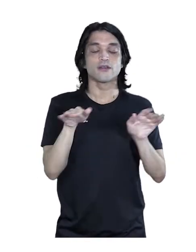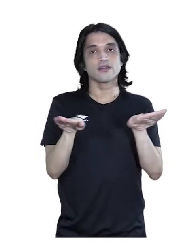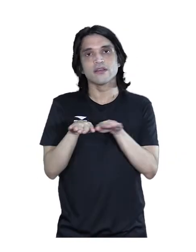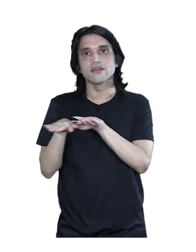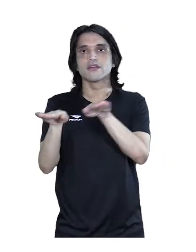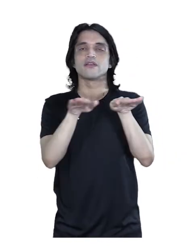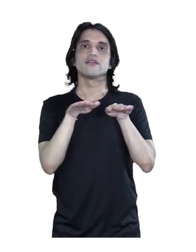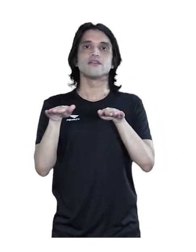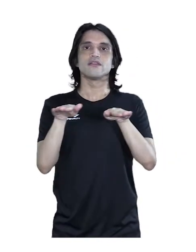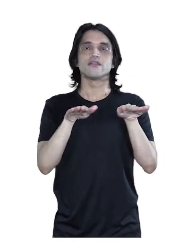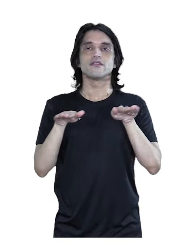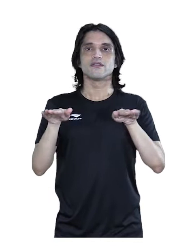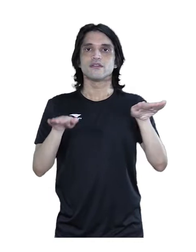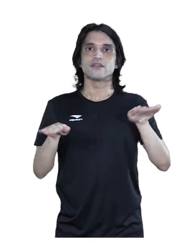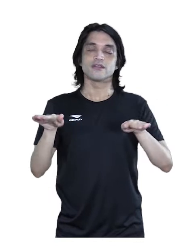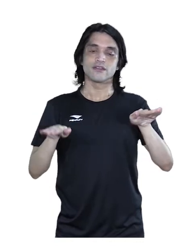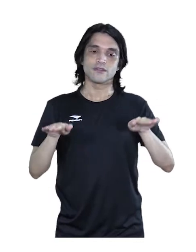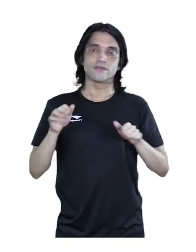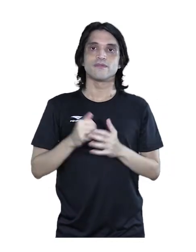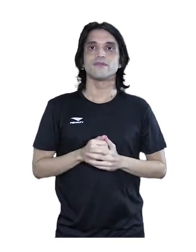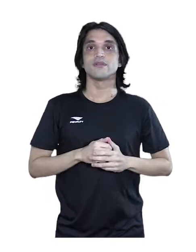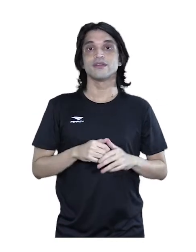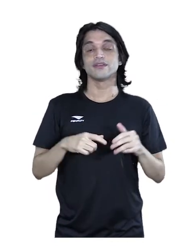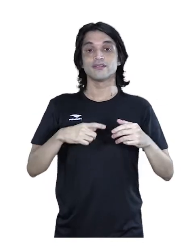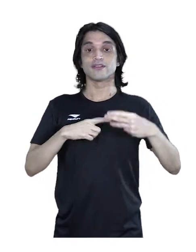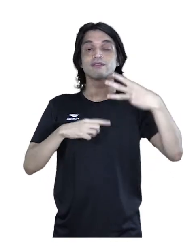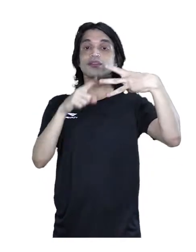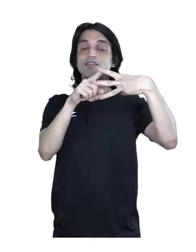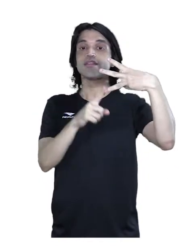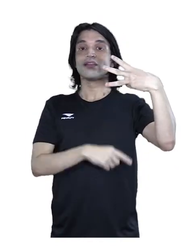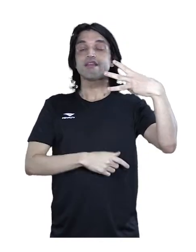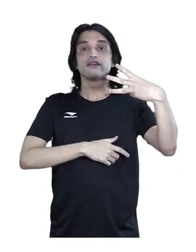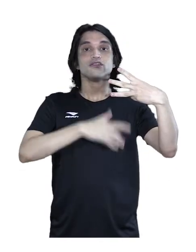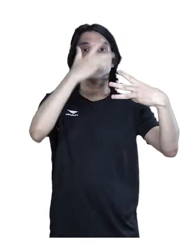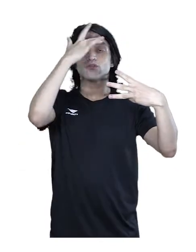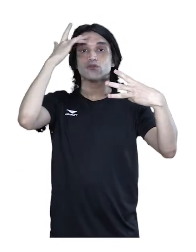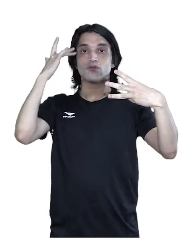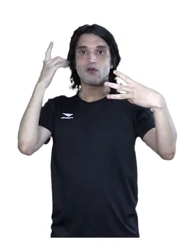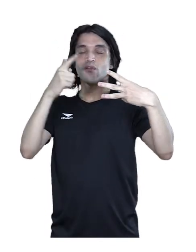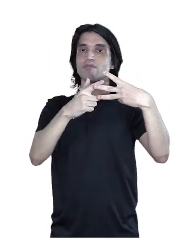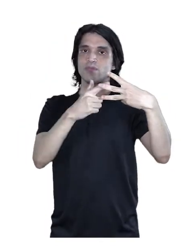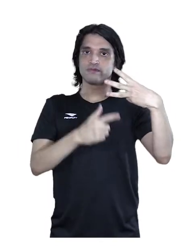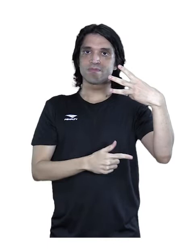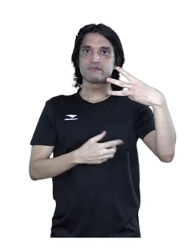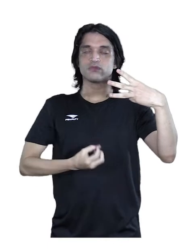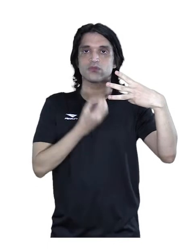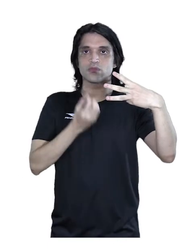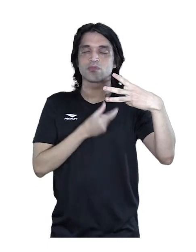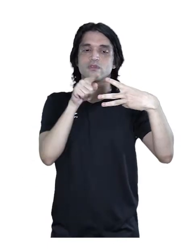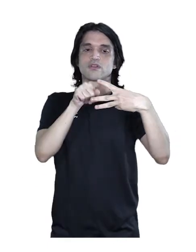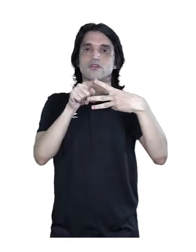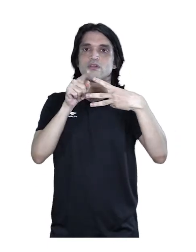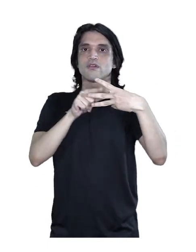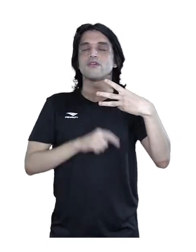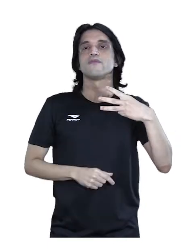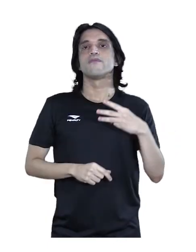equilíbrio. E aí tem uma tríade de autores dessa escola. O primeiro, do qual iremos falar, é Alberto